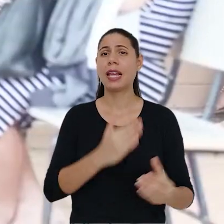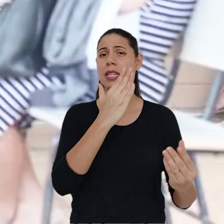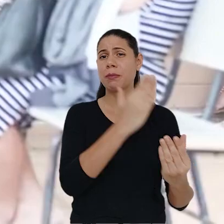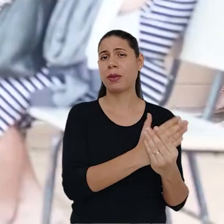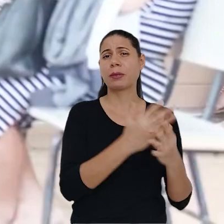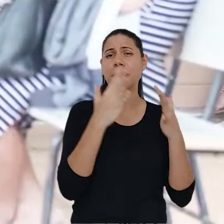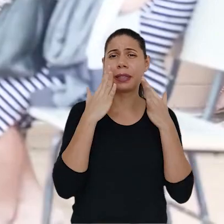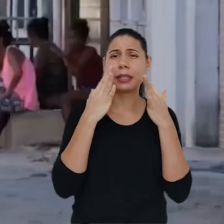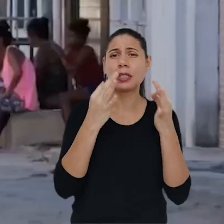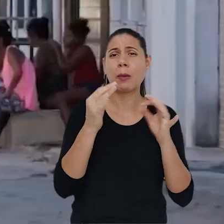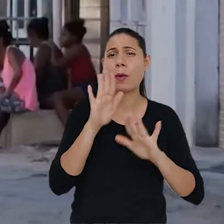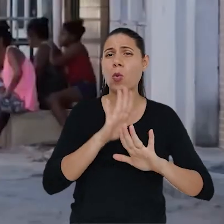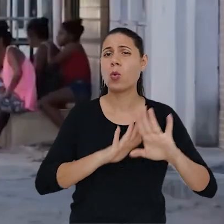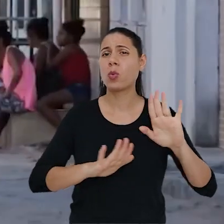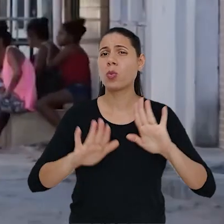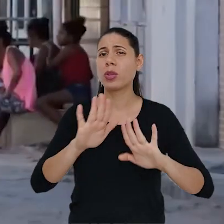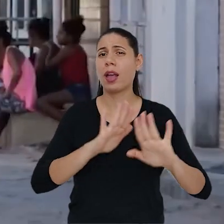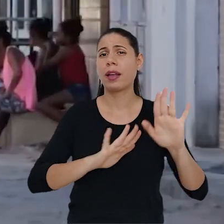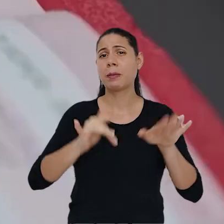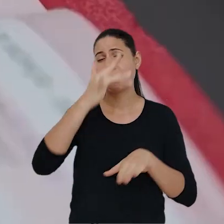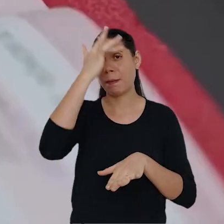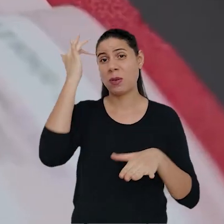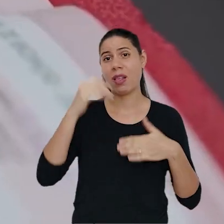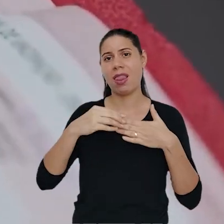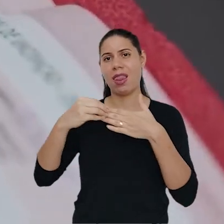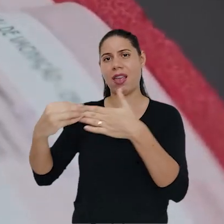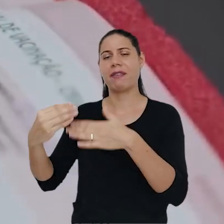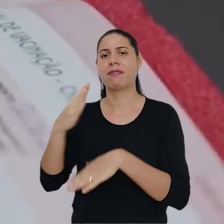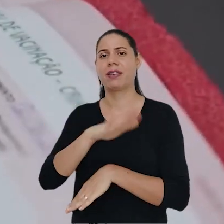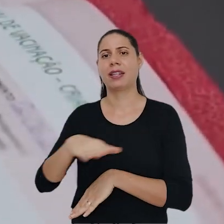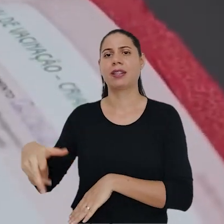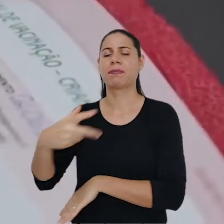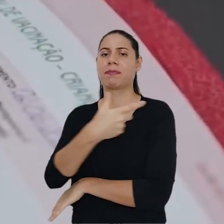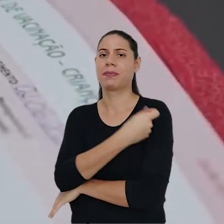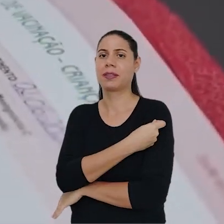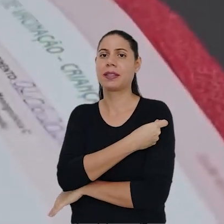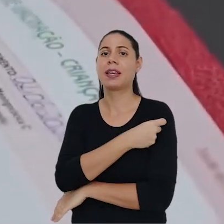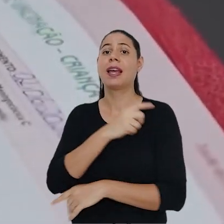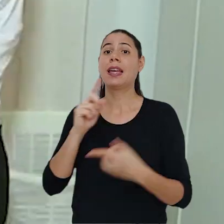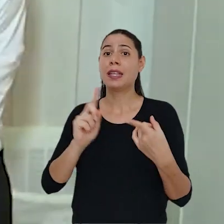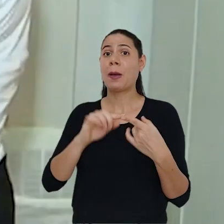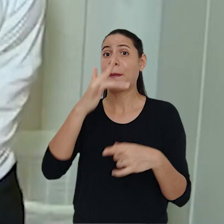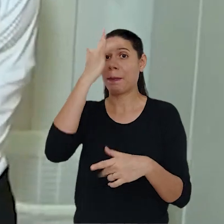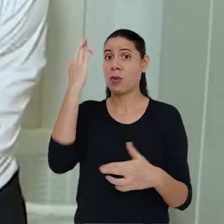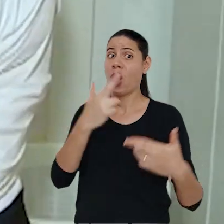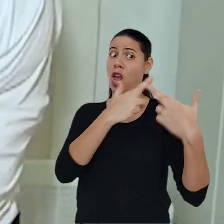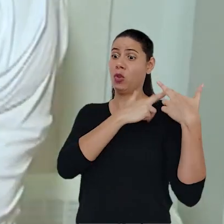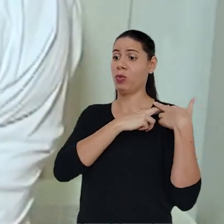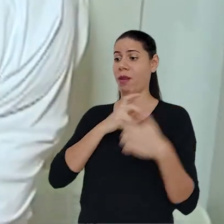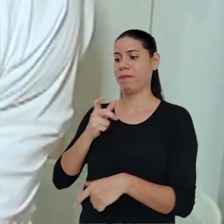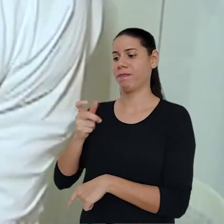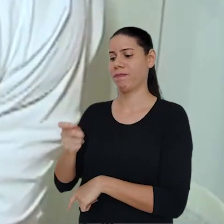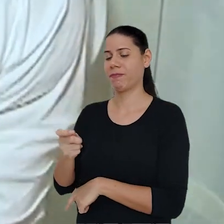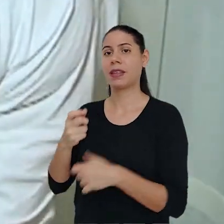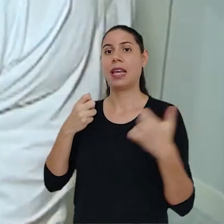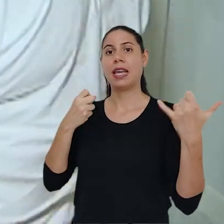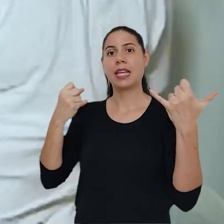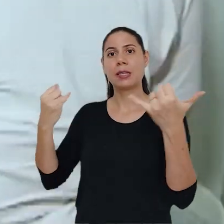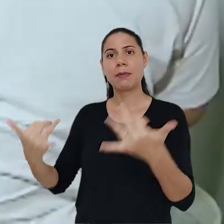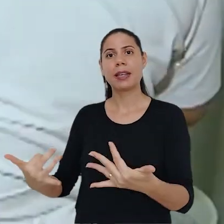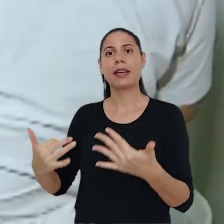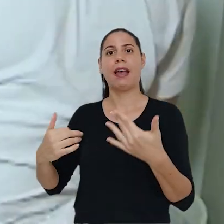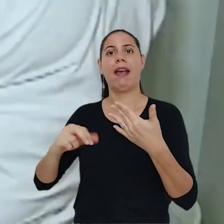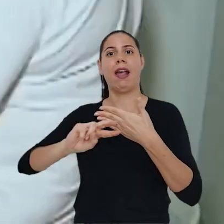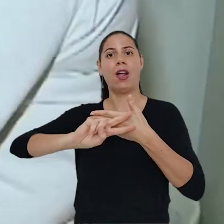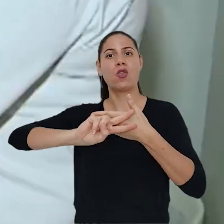atenção para cuidados que devem ser observados por quem leva a criança para vacinar e por quem administra a vacina. Explicar sobre